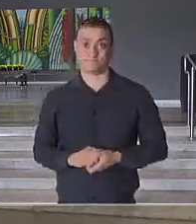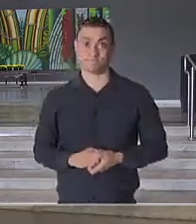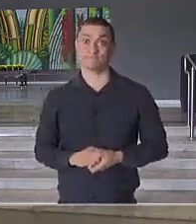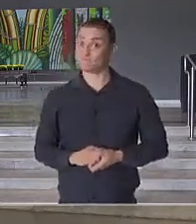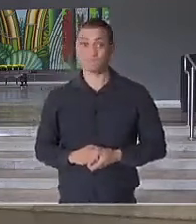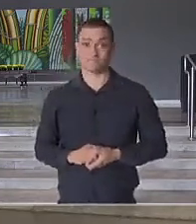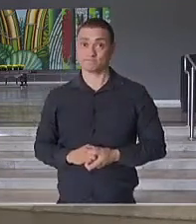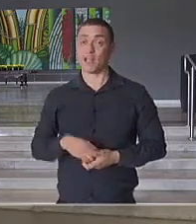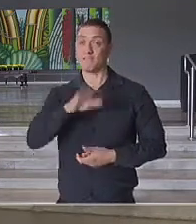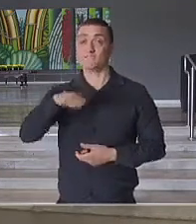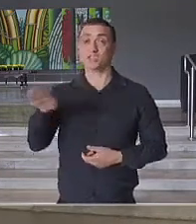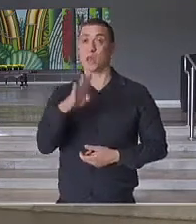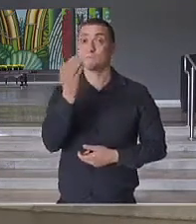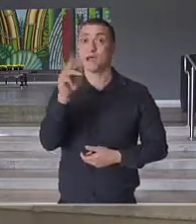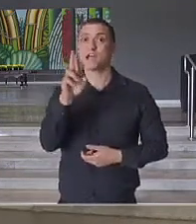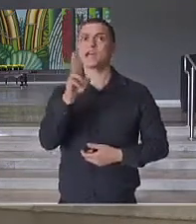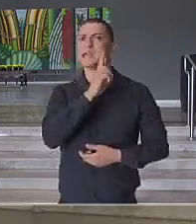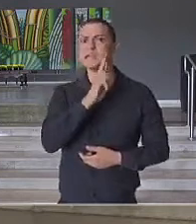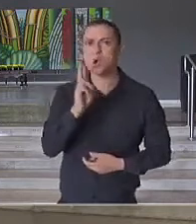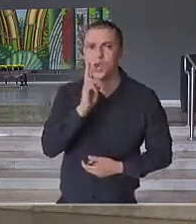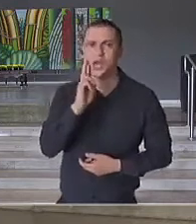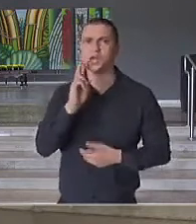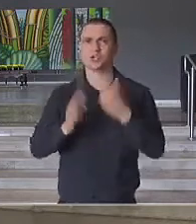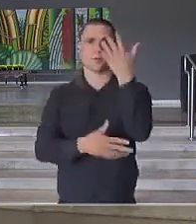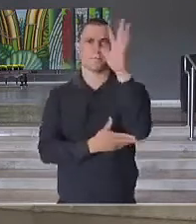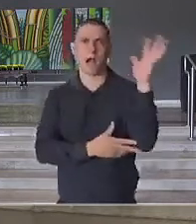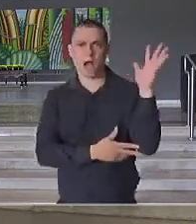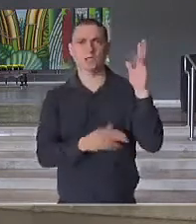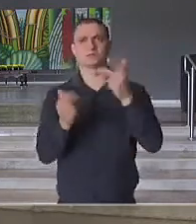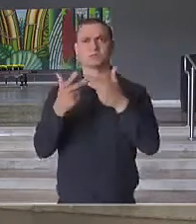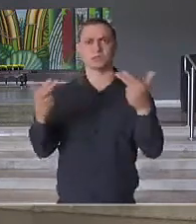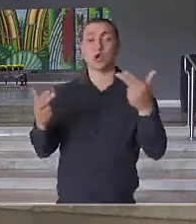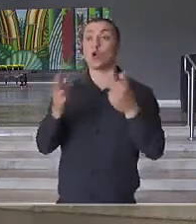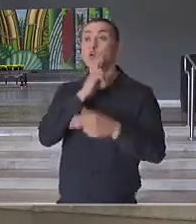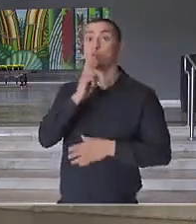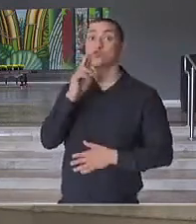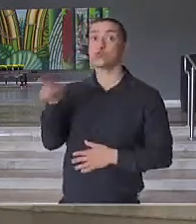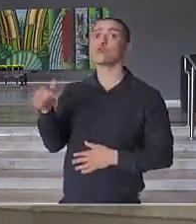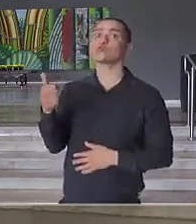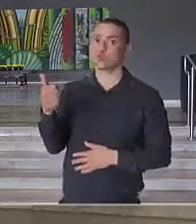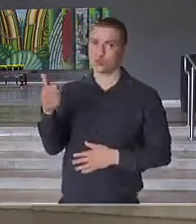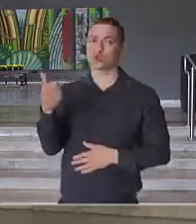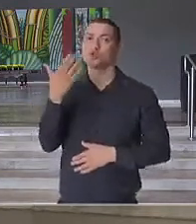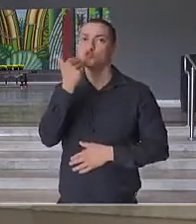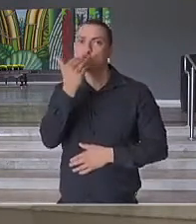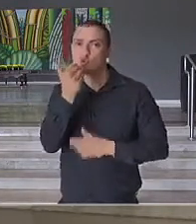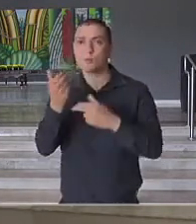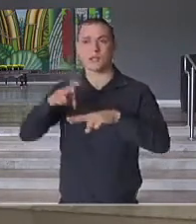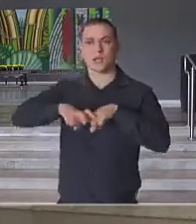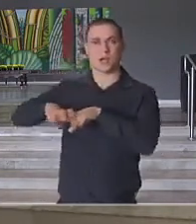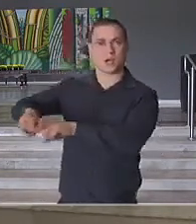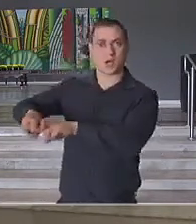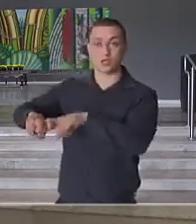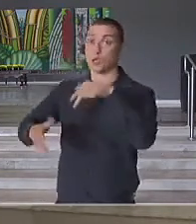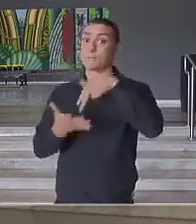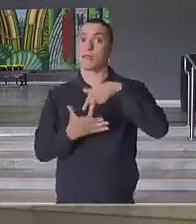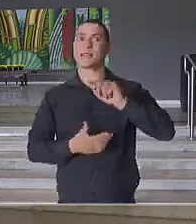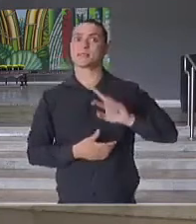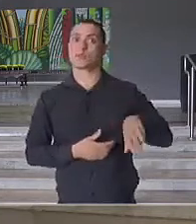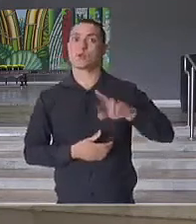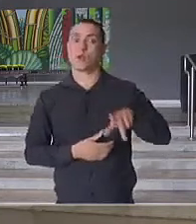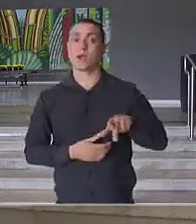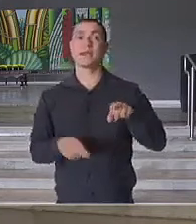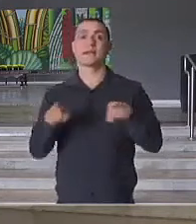não pode funcionar, somente restaurantes ou o bar que está operando como restaurante com serviço de comida sentado e aí o